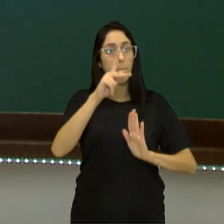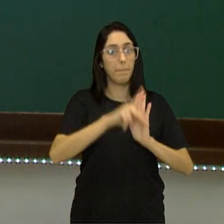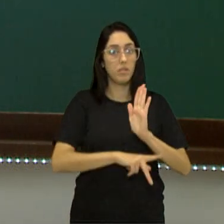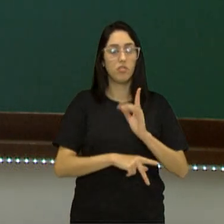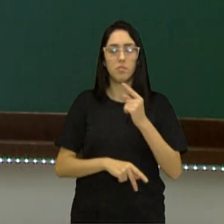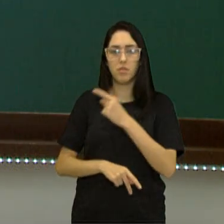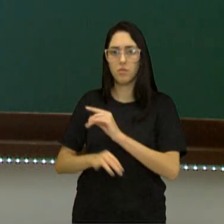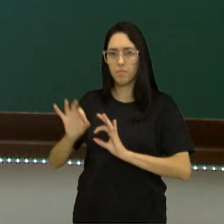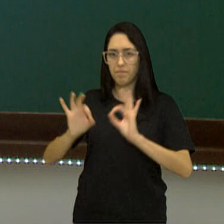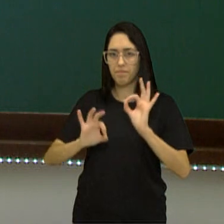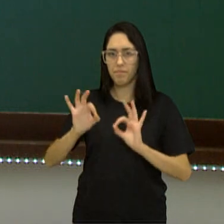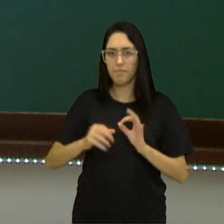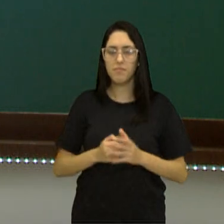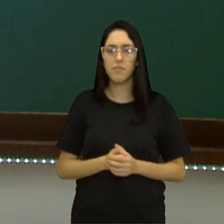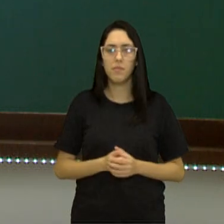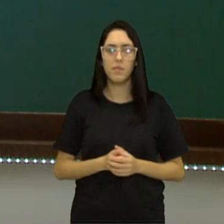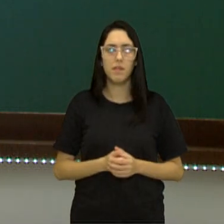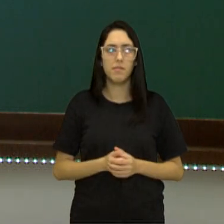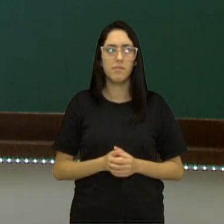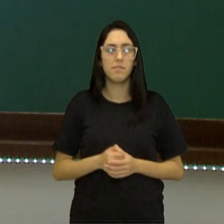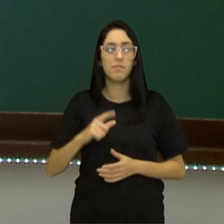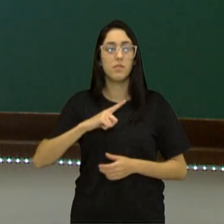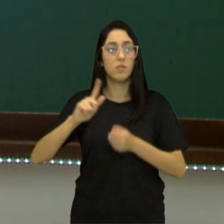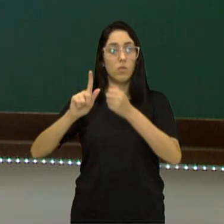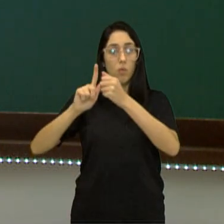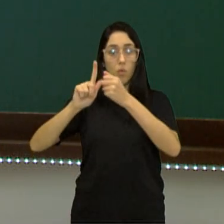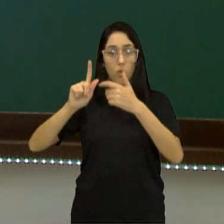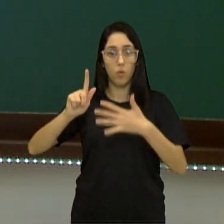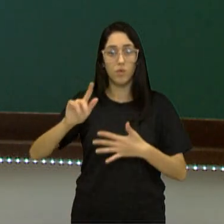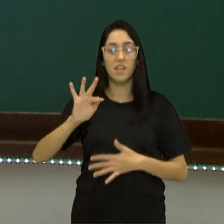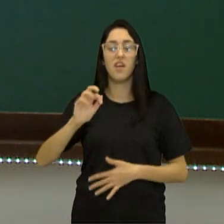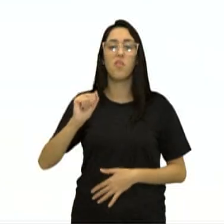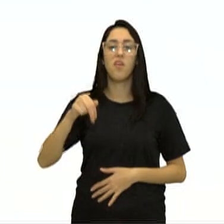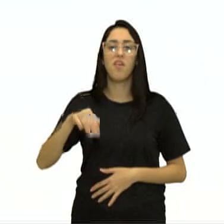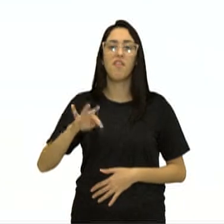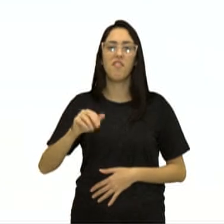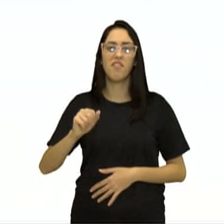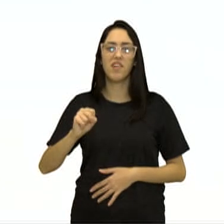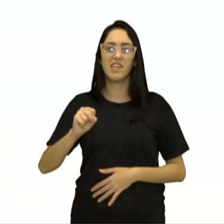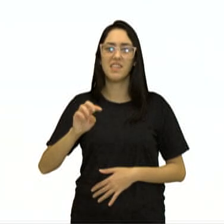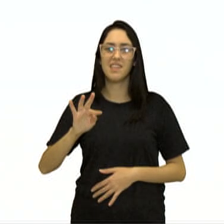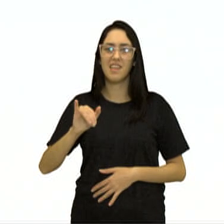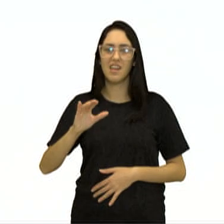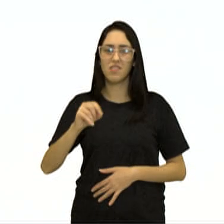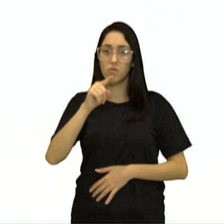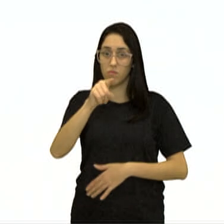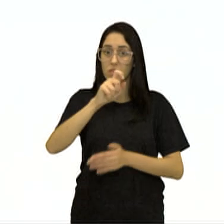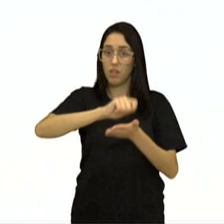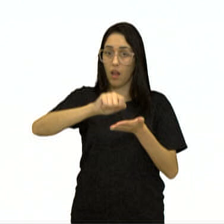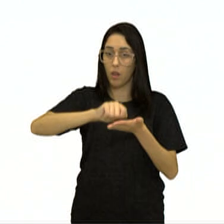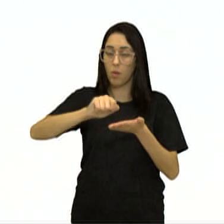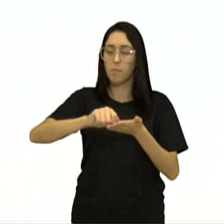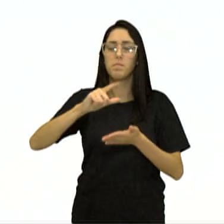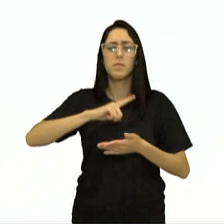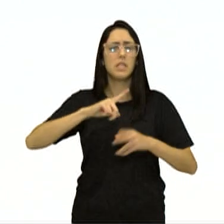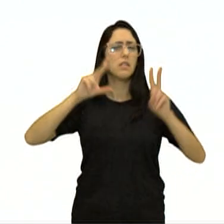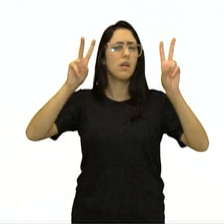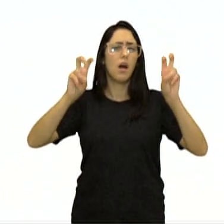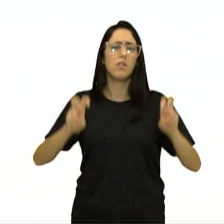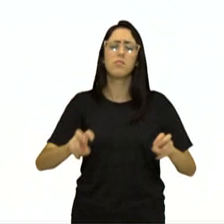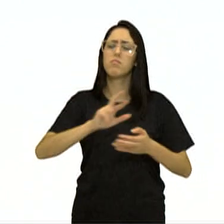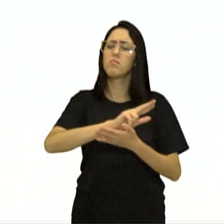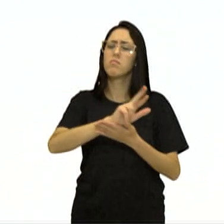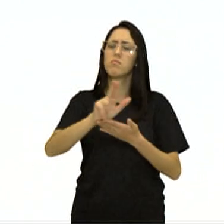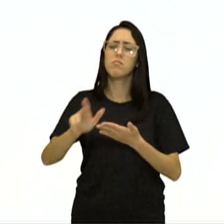O Glossário Fantástico, está anotando aí? Anota aí, hein? O Glossário Fantástico trará assuntos diversos sobre